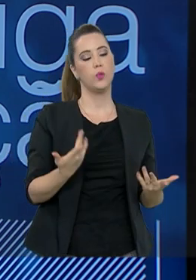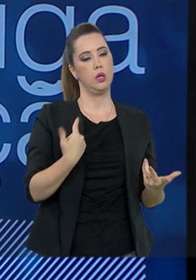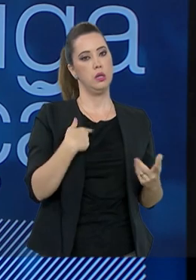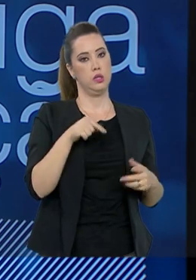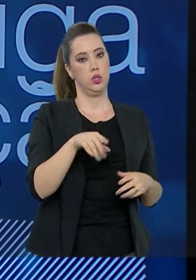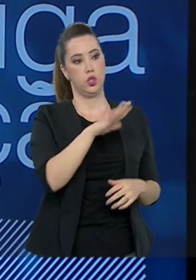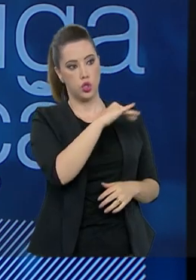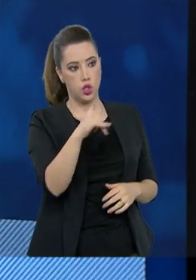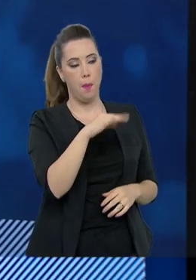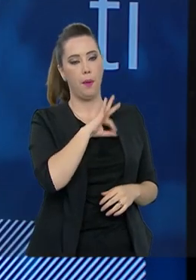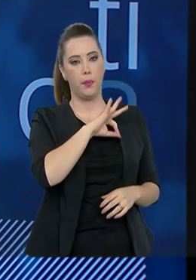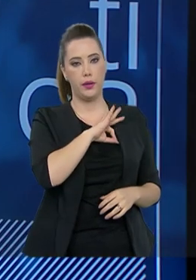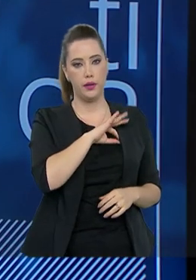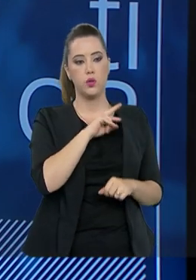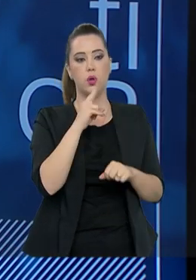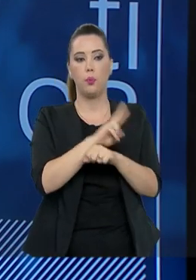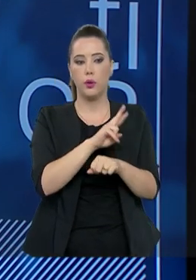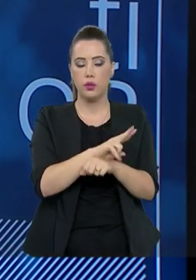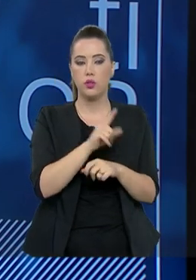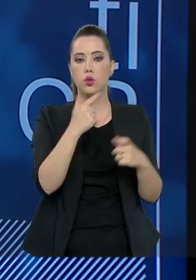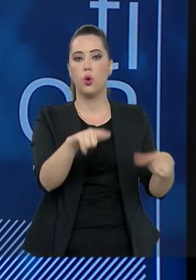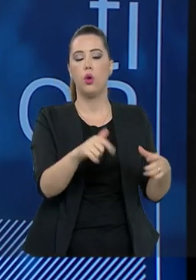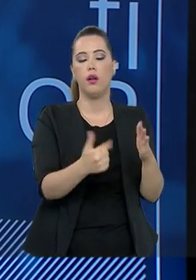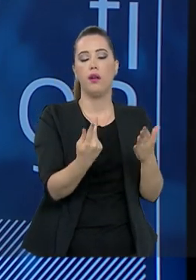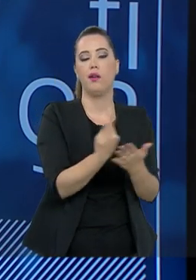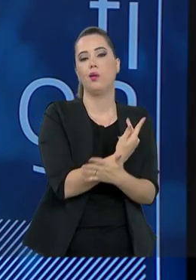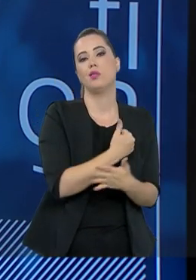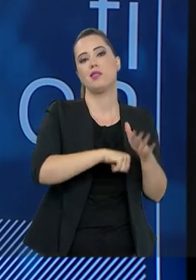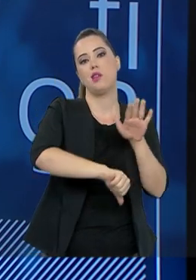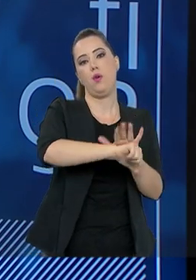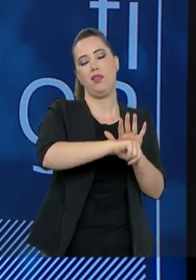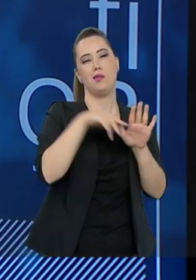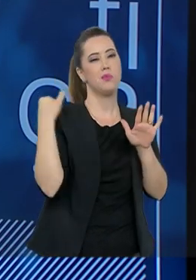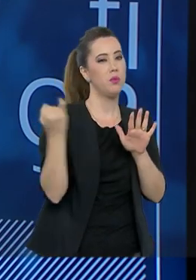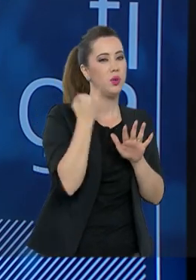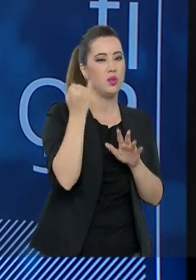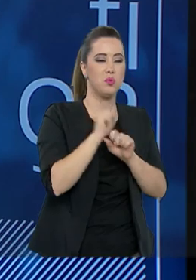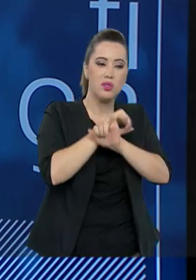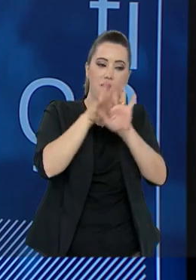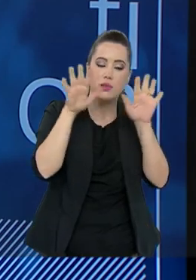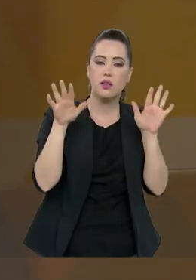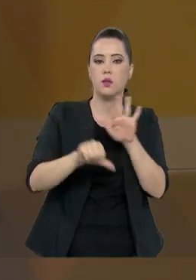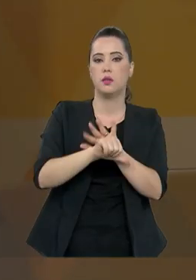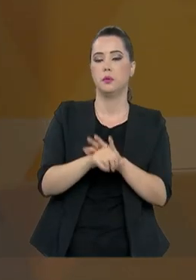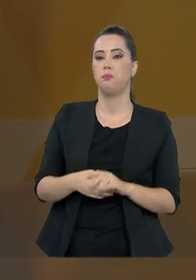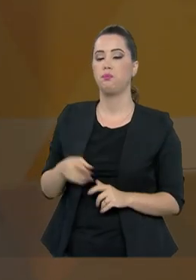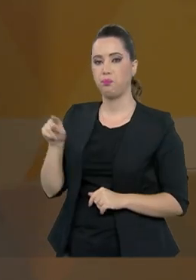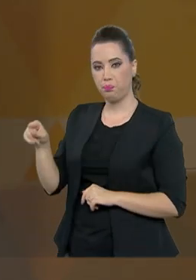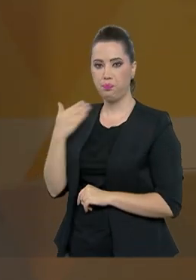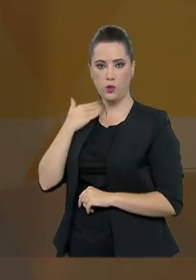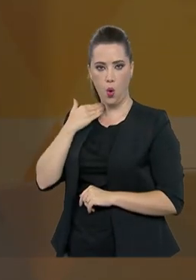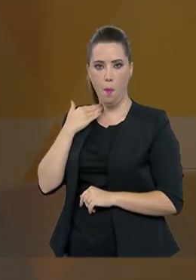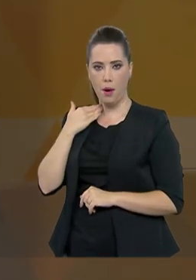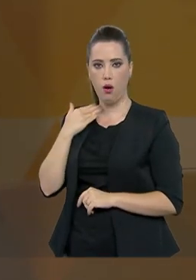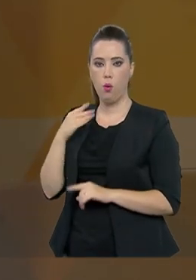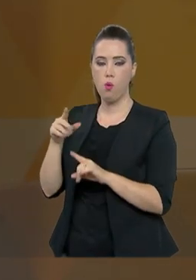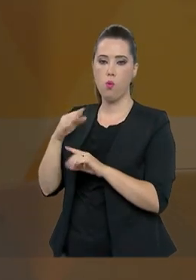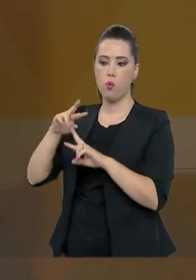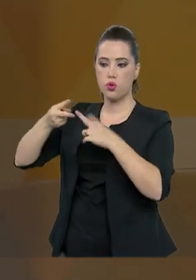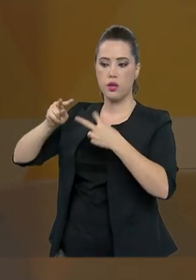sim, preservação do local de crime é muito importante para que a gente possa esclarecer os crimes. O banco de perfis genéticos também pode